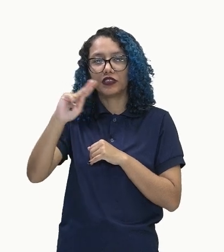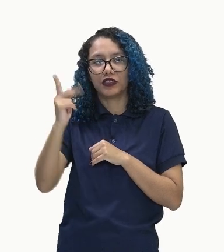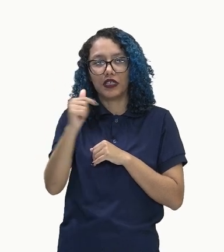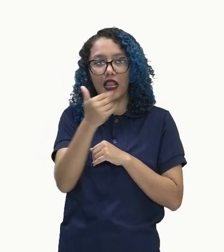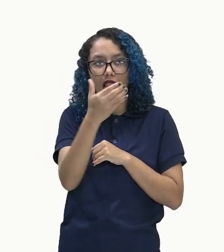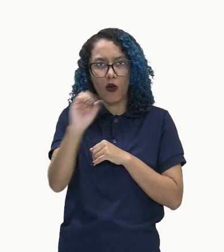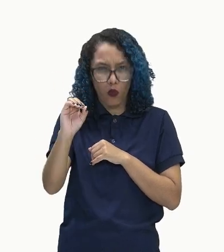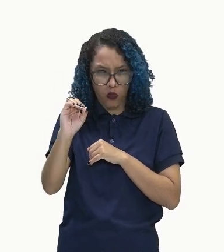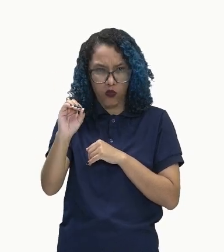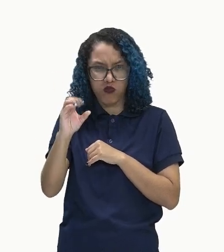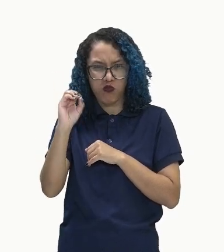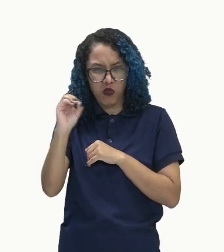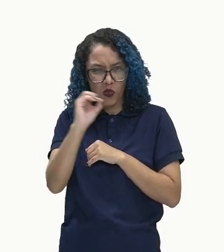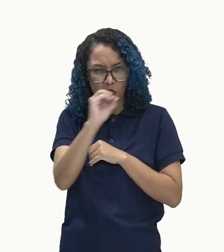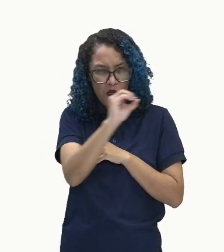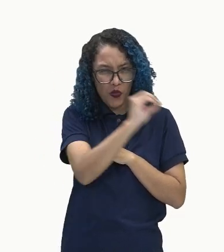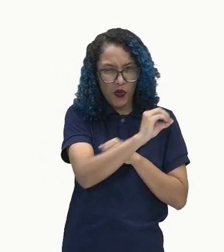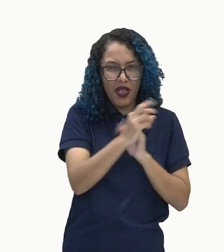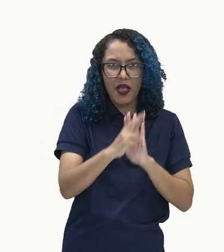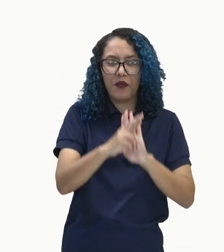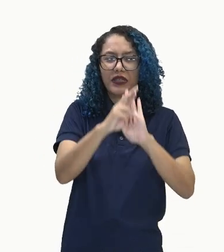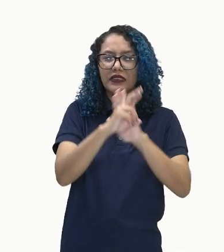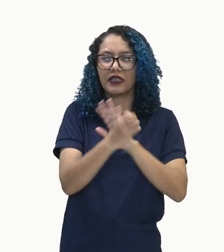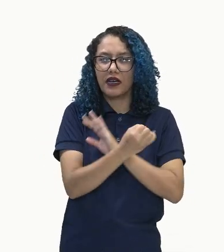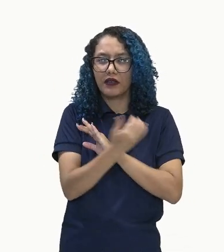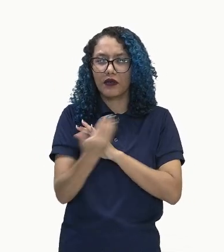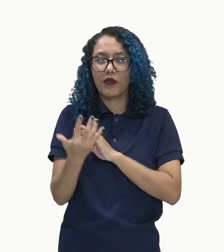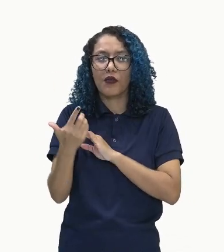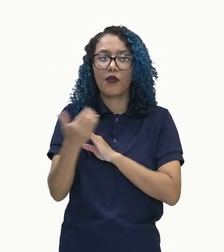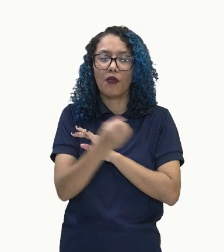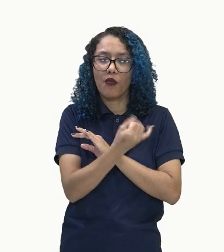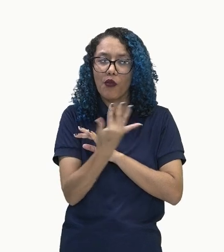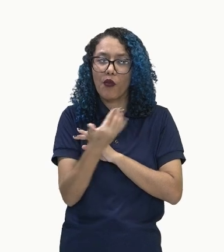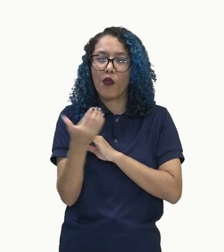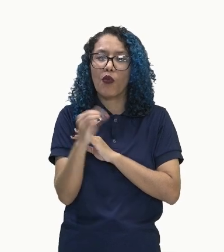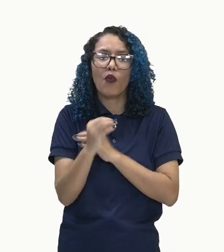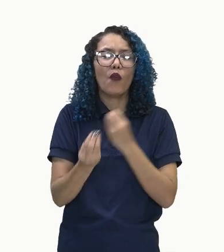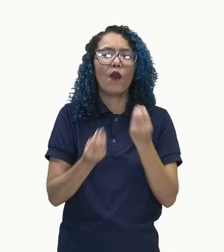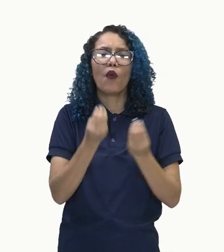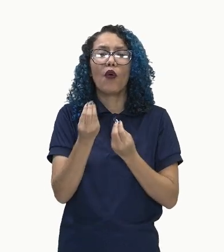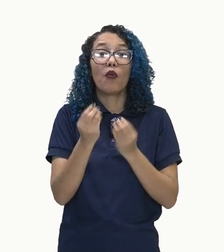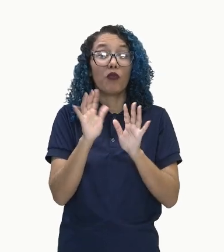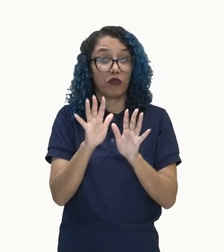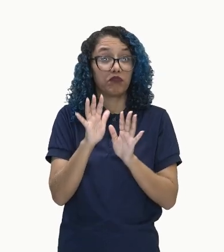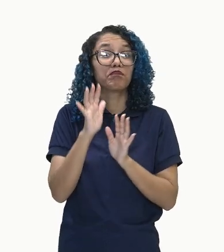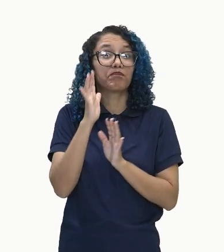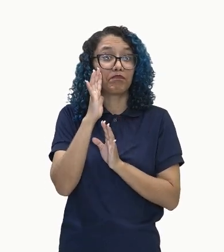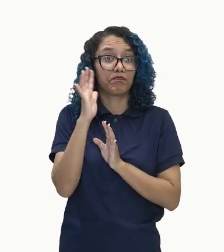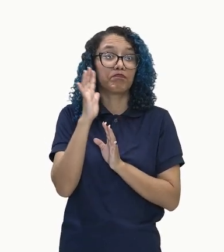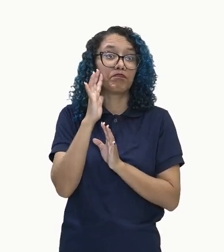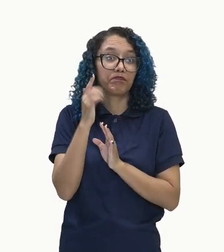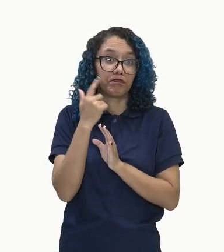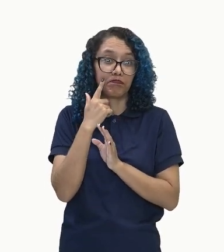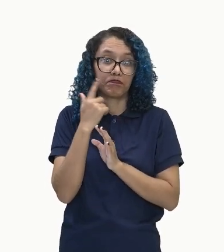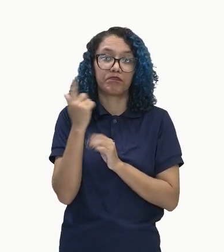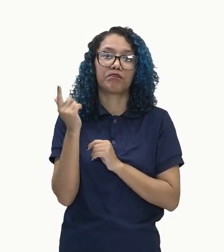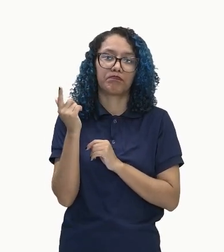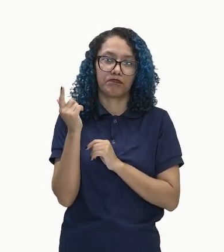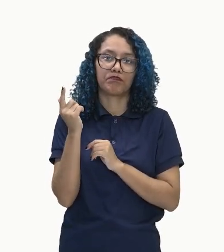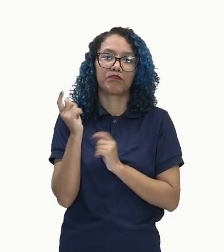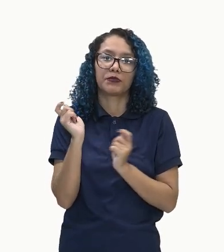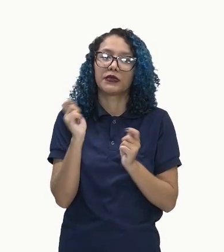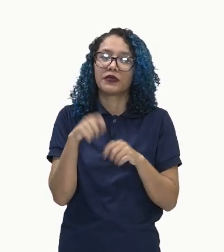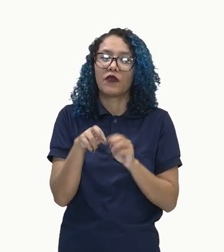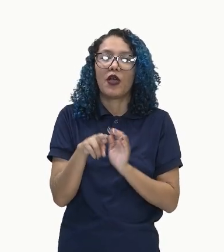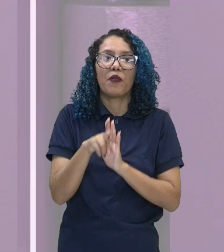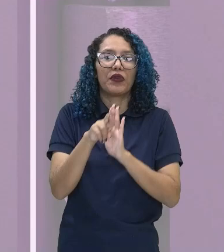Em potência de 10 temos, meus queridos alunos, imagina só, né? A gente está representando